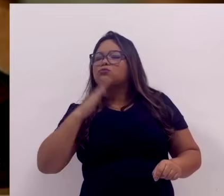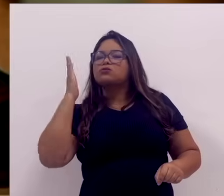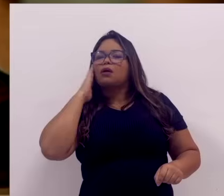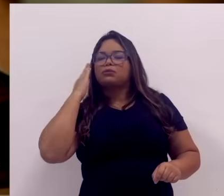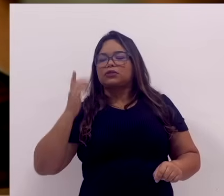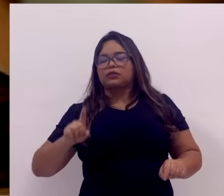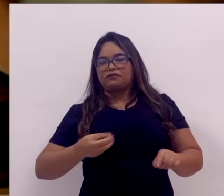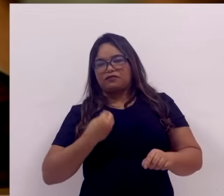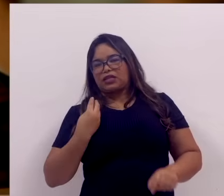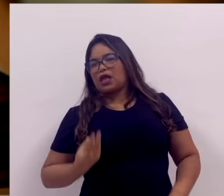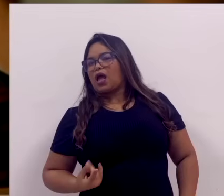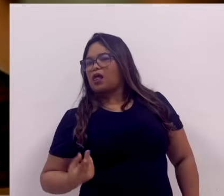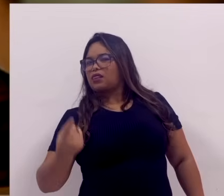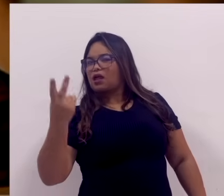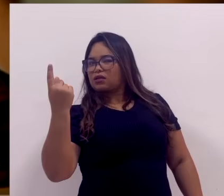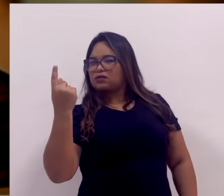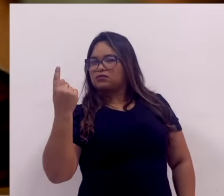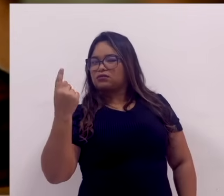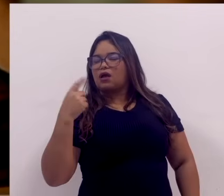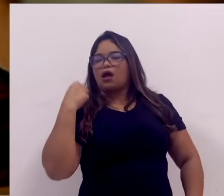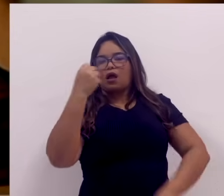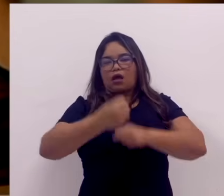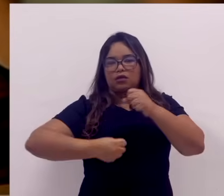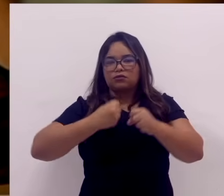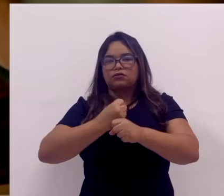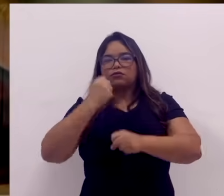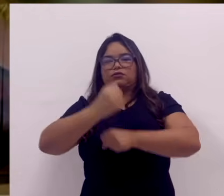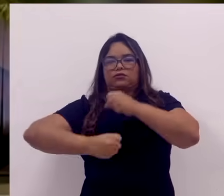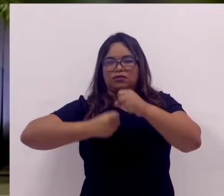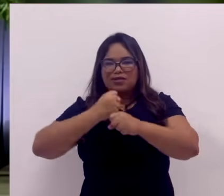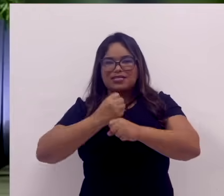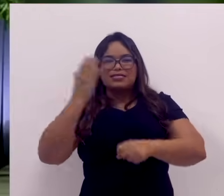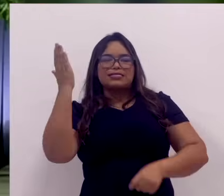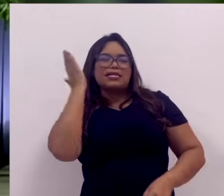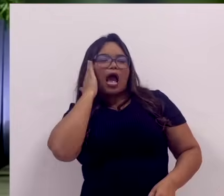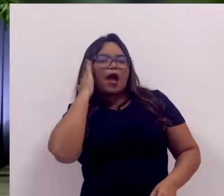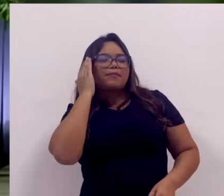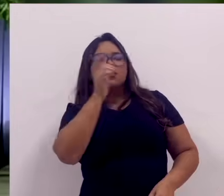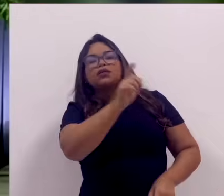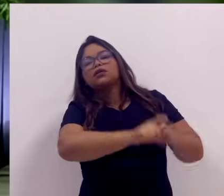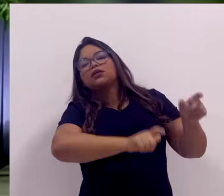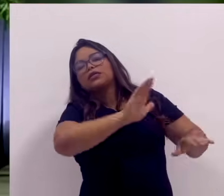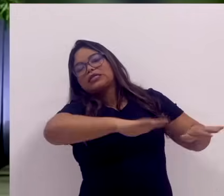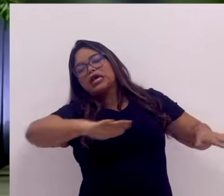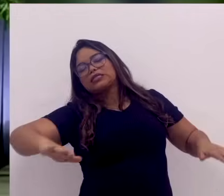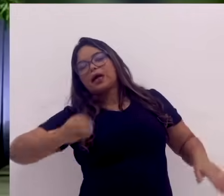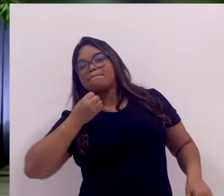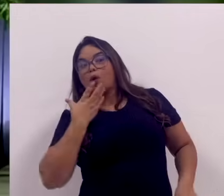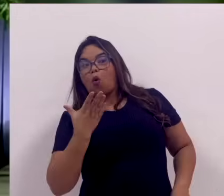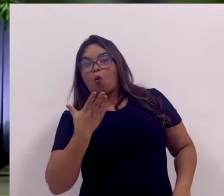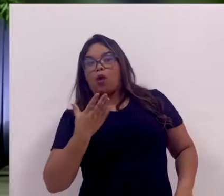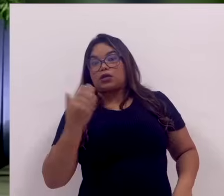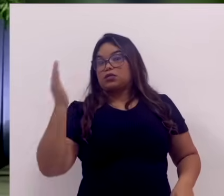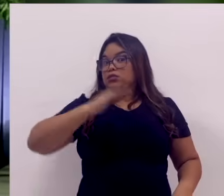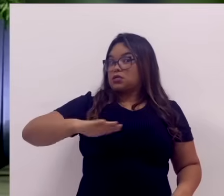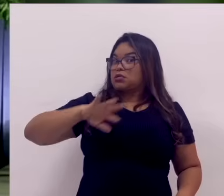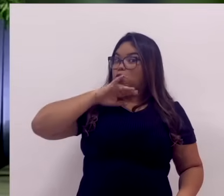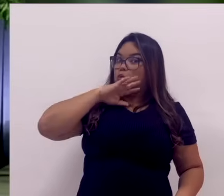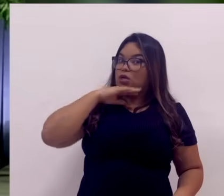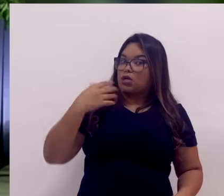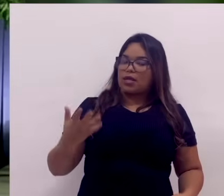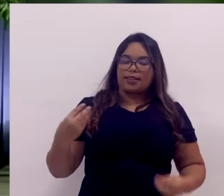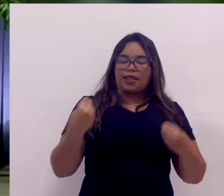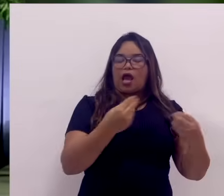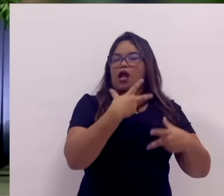eterno, e a cada ano sabia que criança tinha sido boa ou não, e entregava os presentes e ia-se embora.